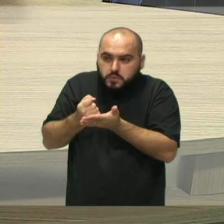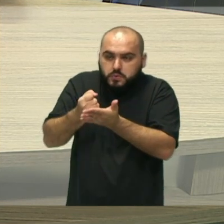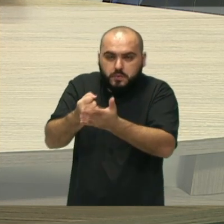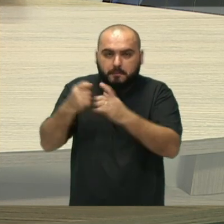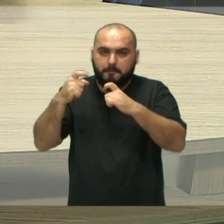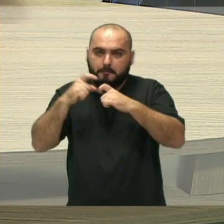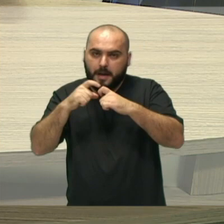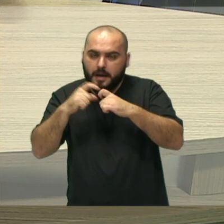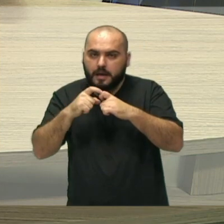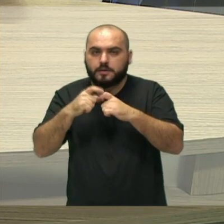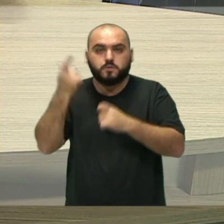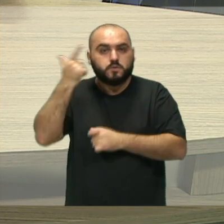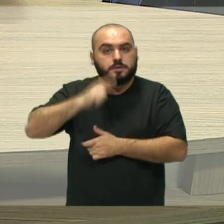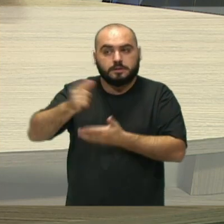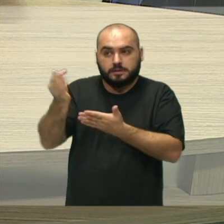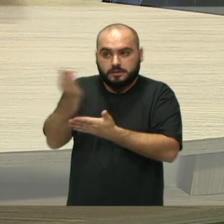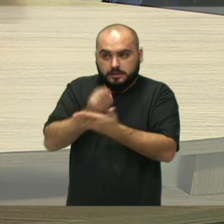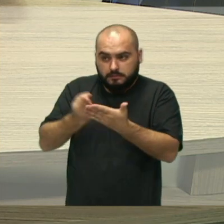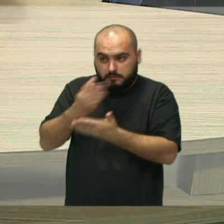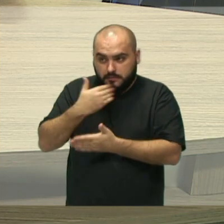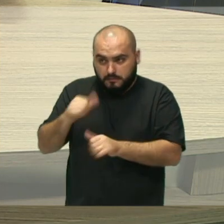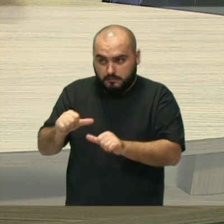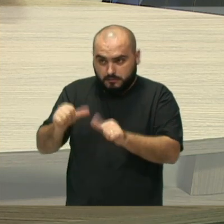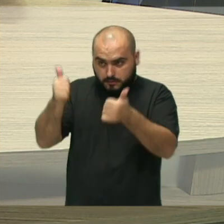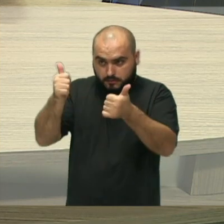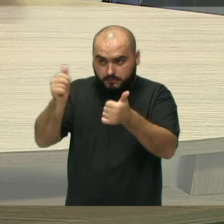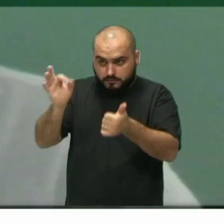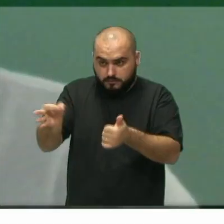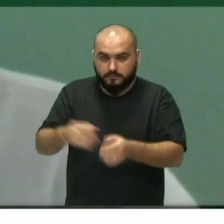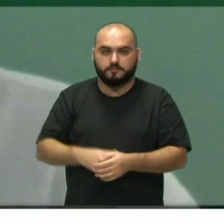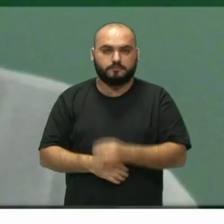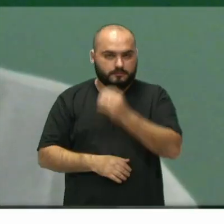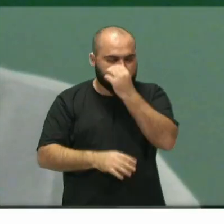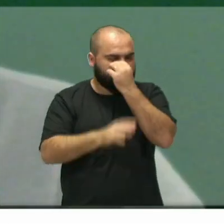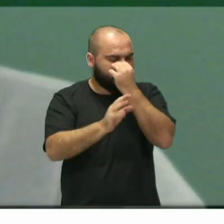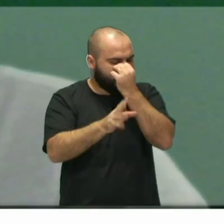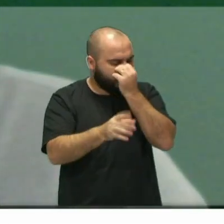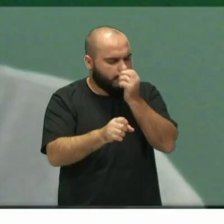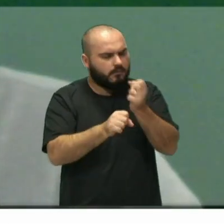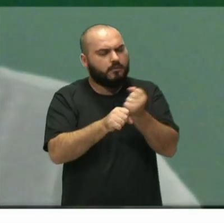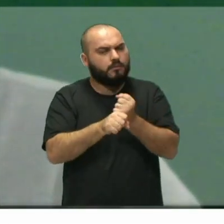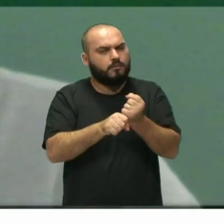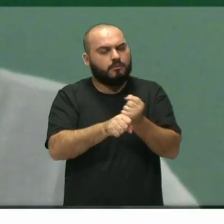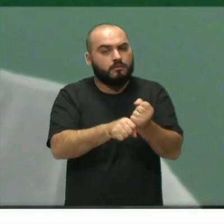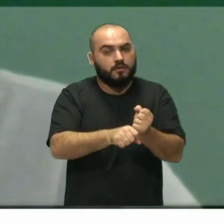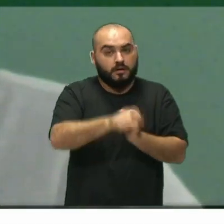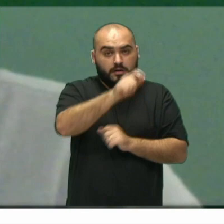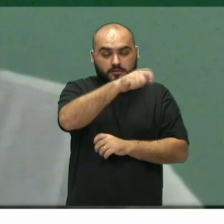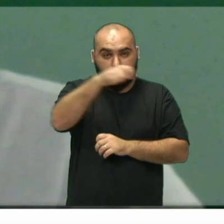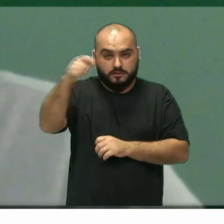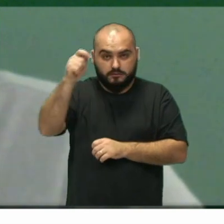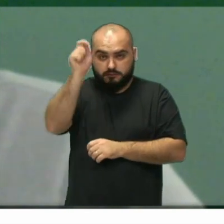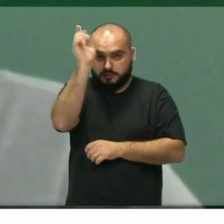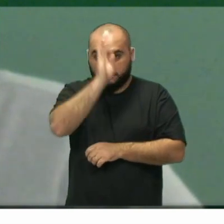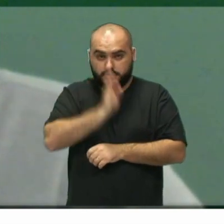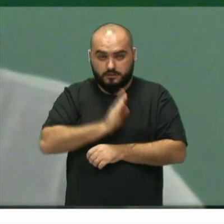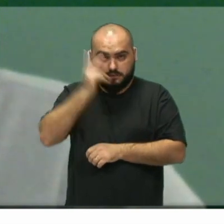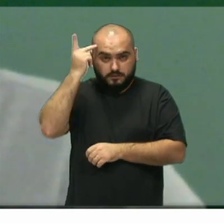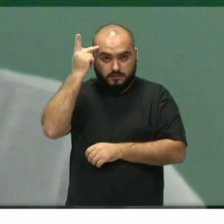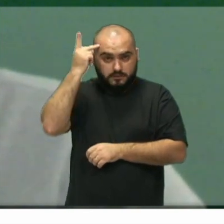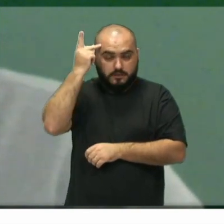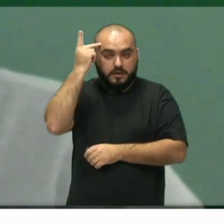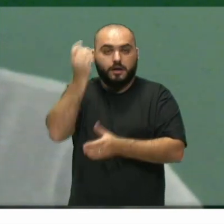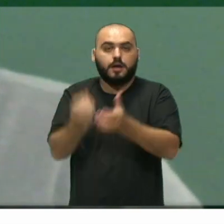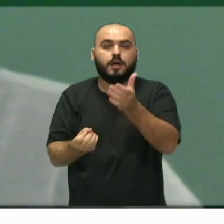para tratar esses sintomas? Já fazem alguns anos que a Associação Brasileira de Psiquiatria